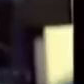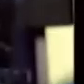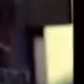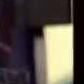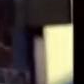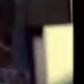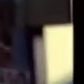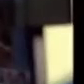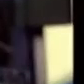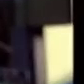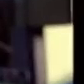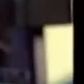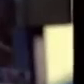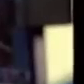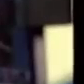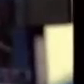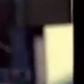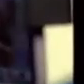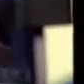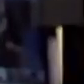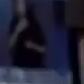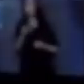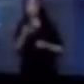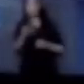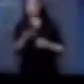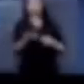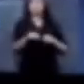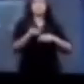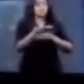a gente precisa espalhar isso aqui para todo mundo vamos analisar o que ele fala